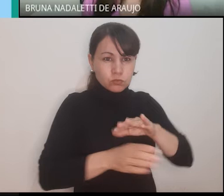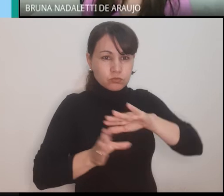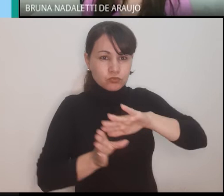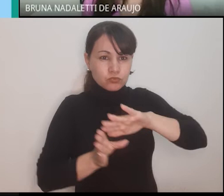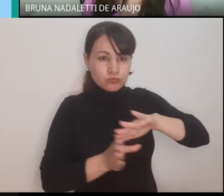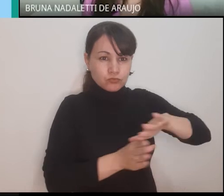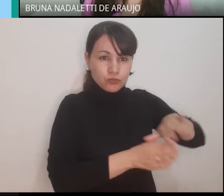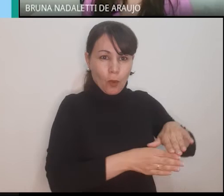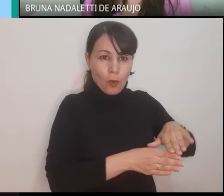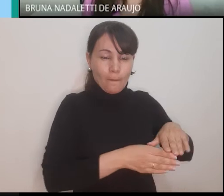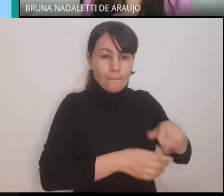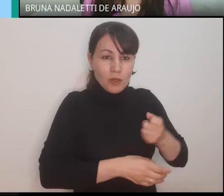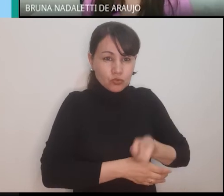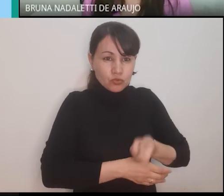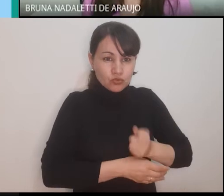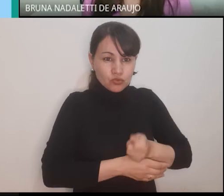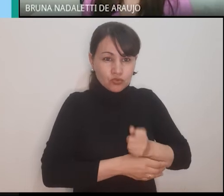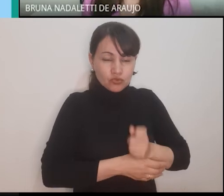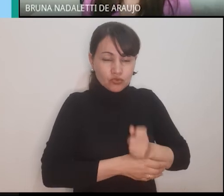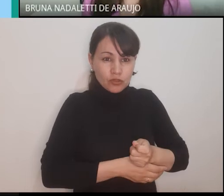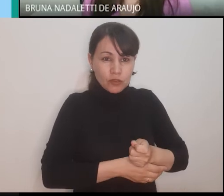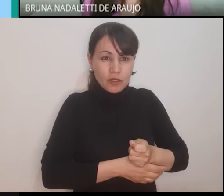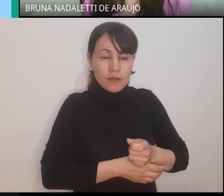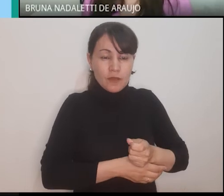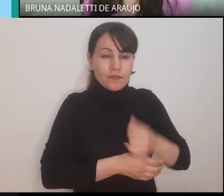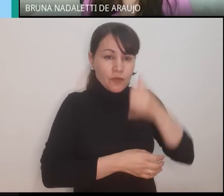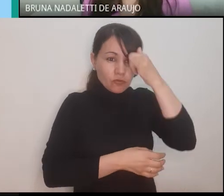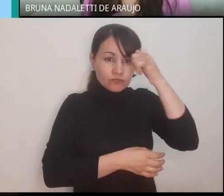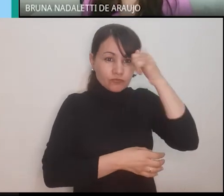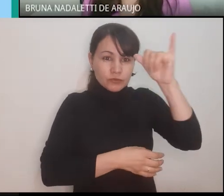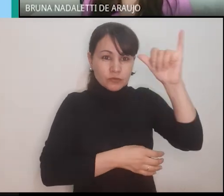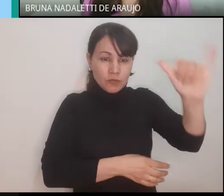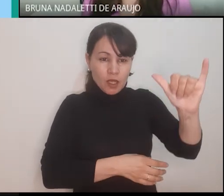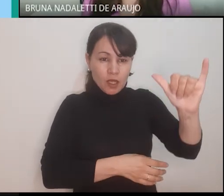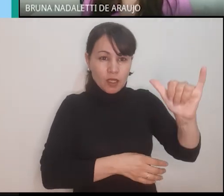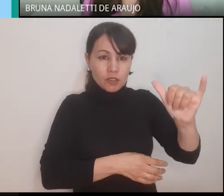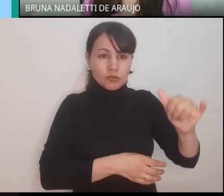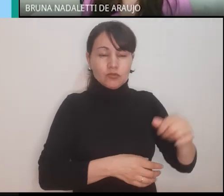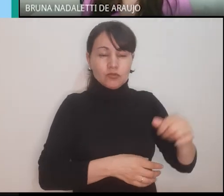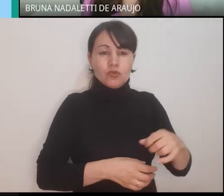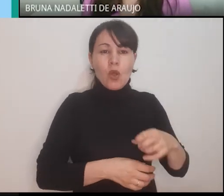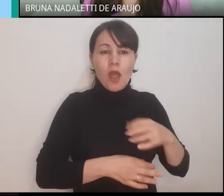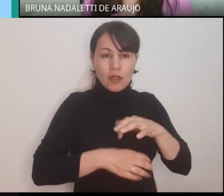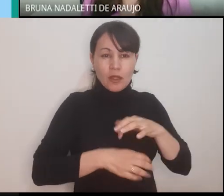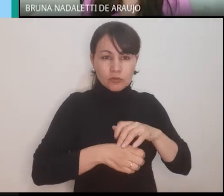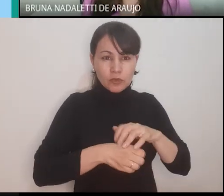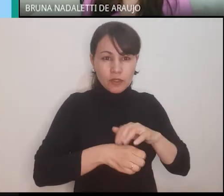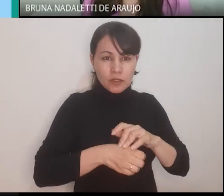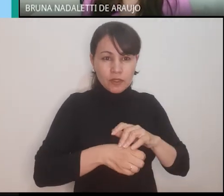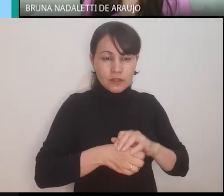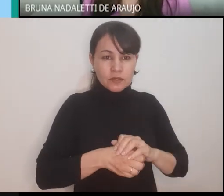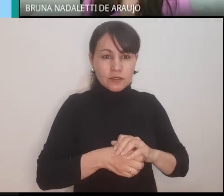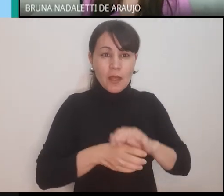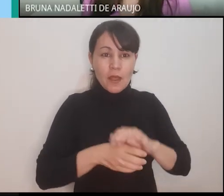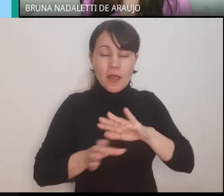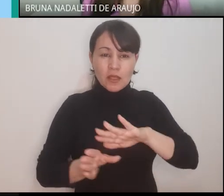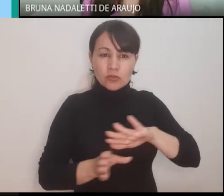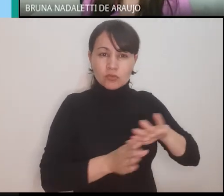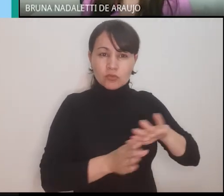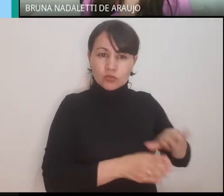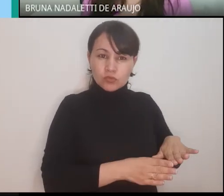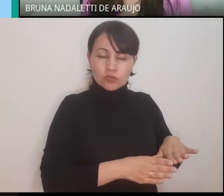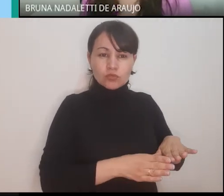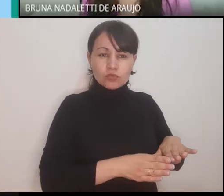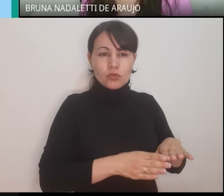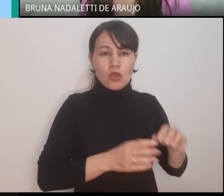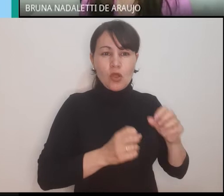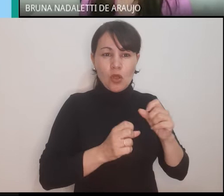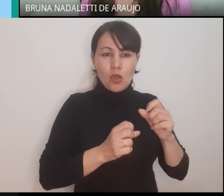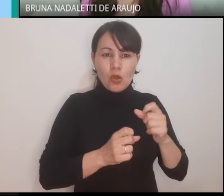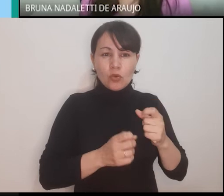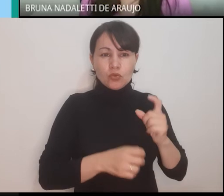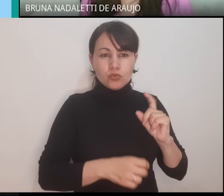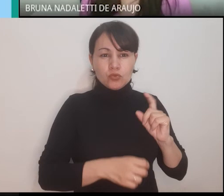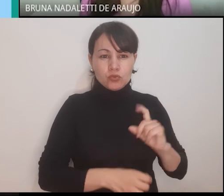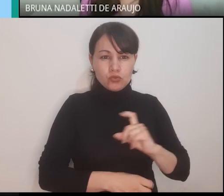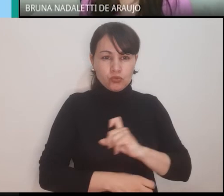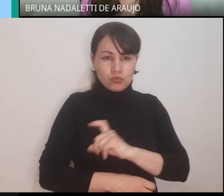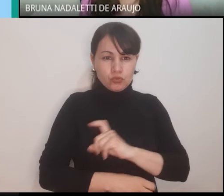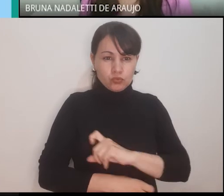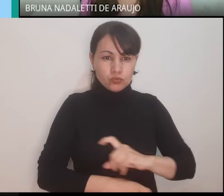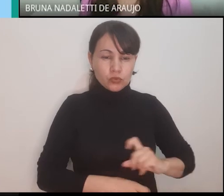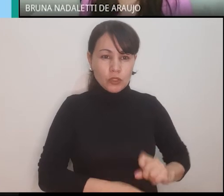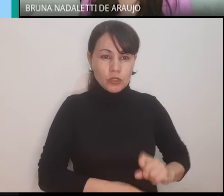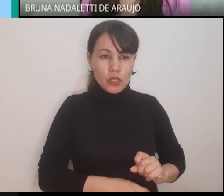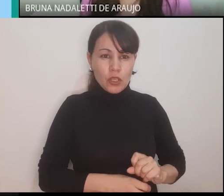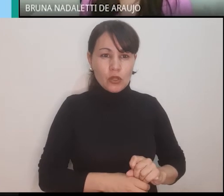urina, evitando o edema. Excretam substâncias exógenas, como os antibióticos ou